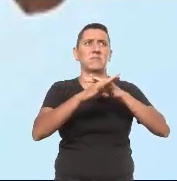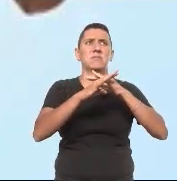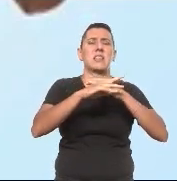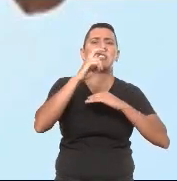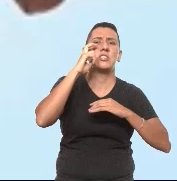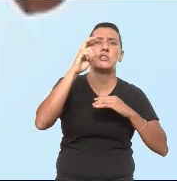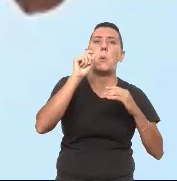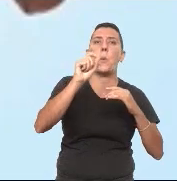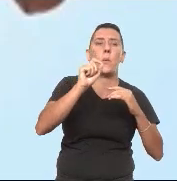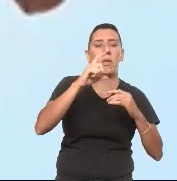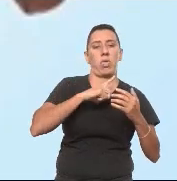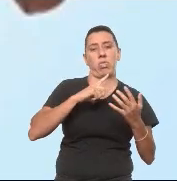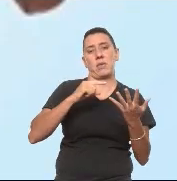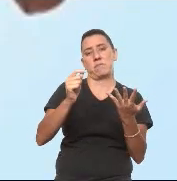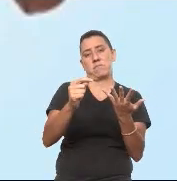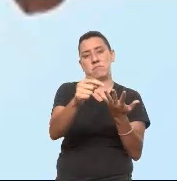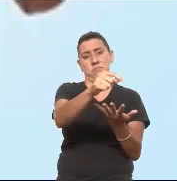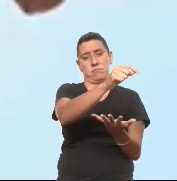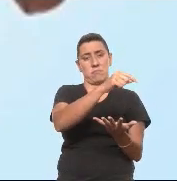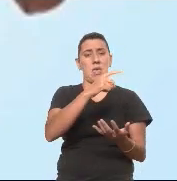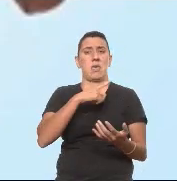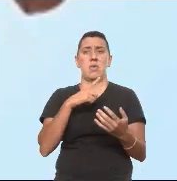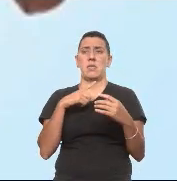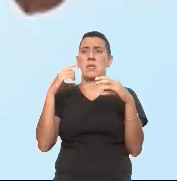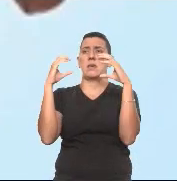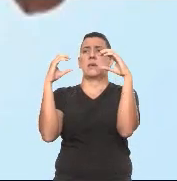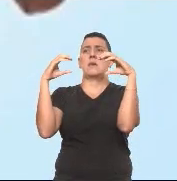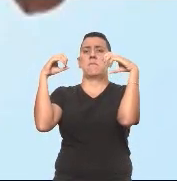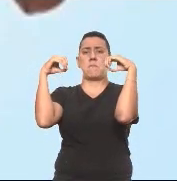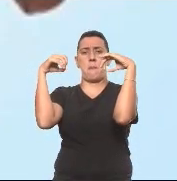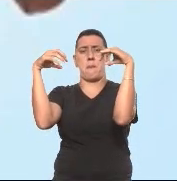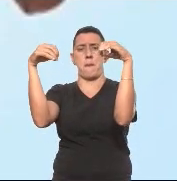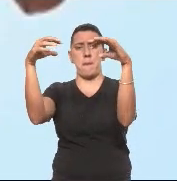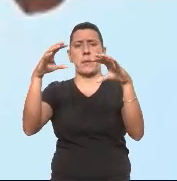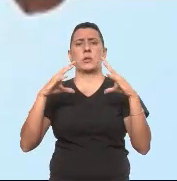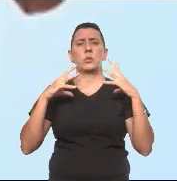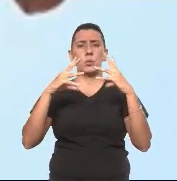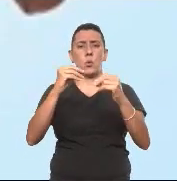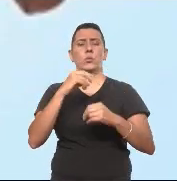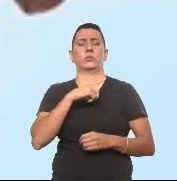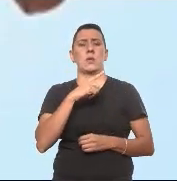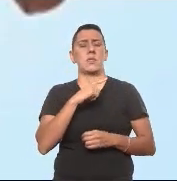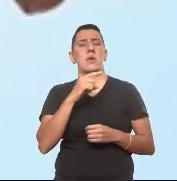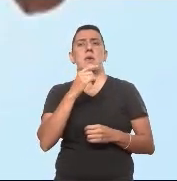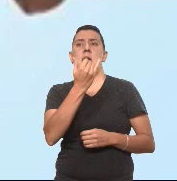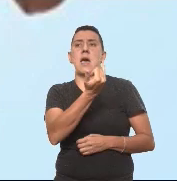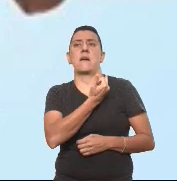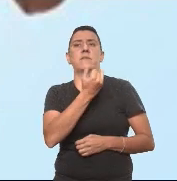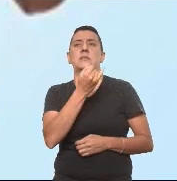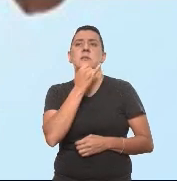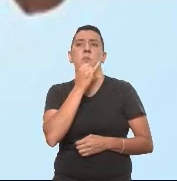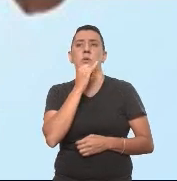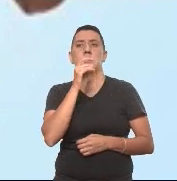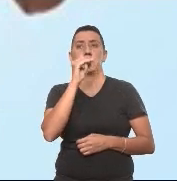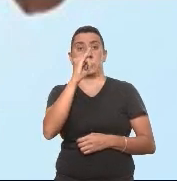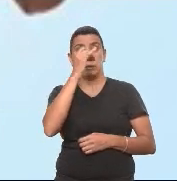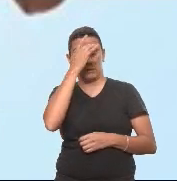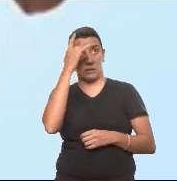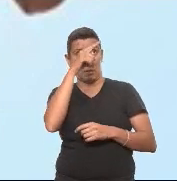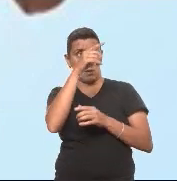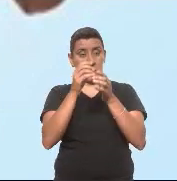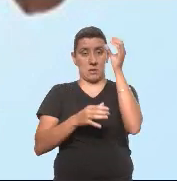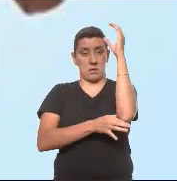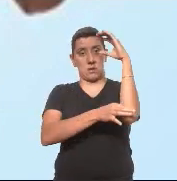todas as vias monitoradas onde tenho todos os postes os sensores em cada um dos postes então eu sei por exemplo se um determinado